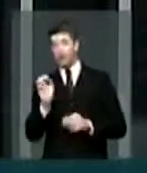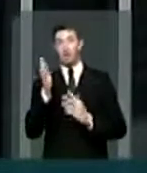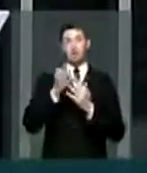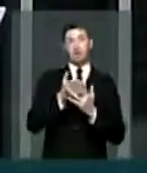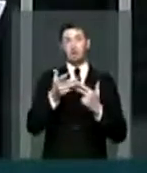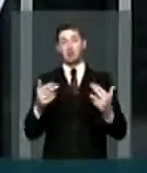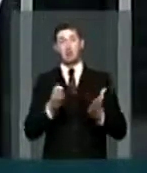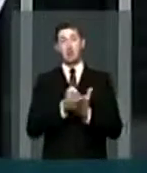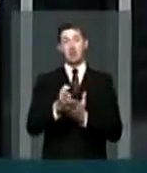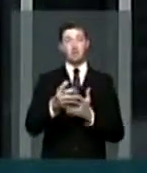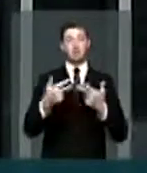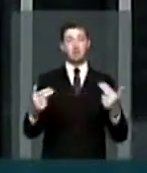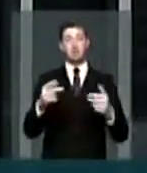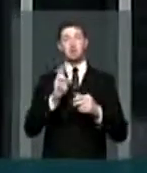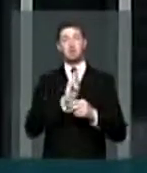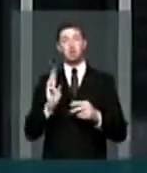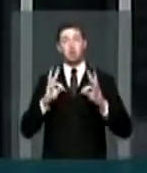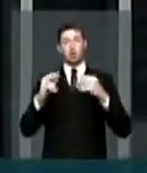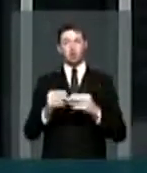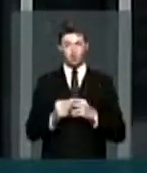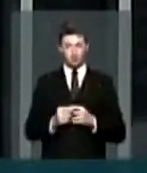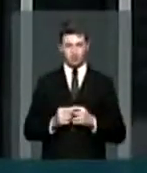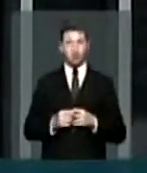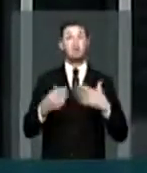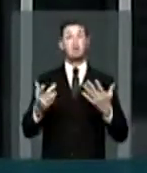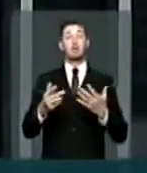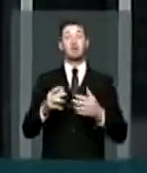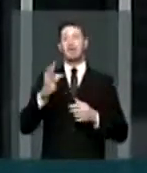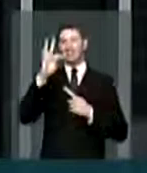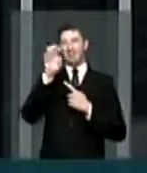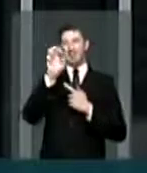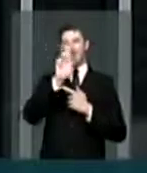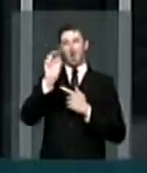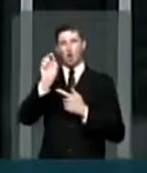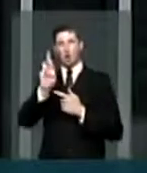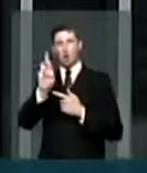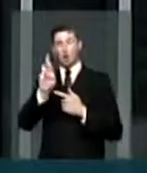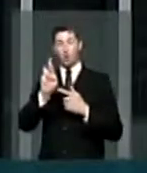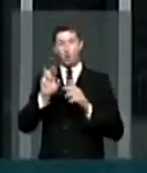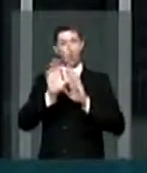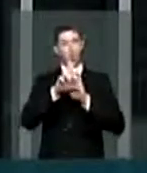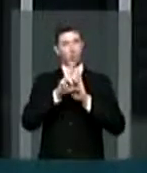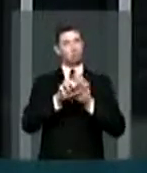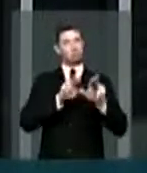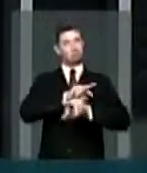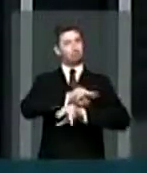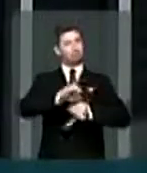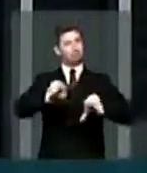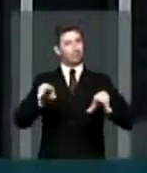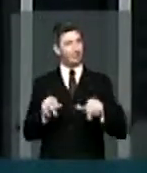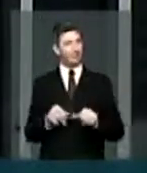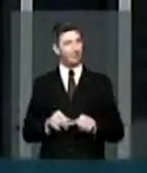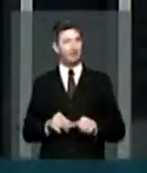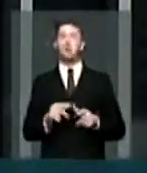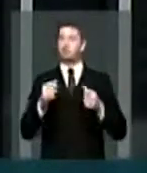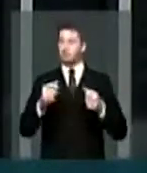filosóficas ou religiosas. Pergunto, qual o conceito de terror? Isso é muito genérico. A norma tem que